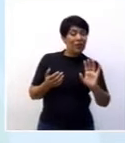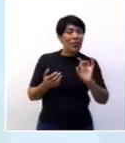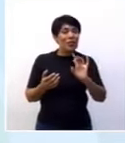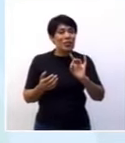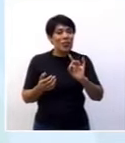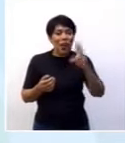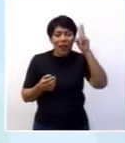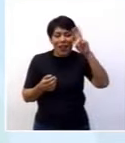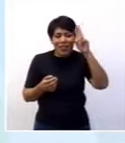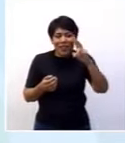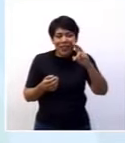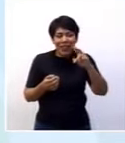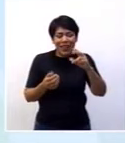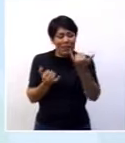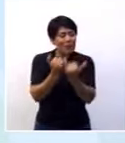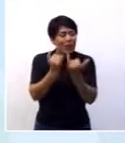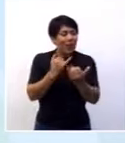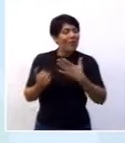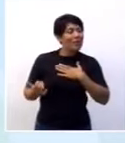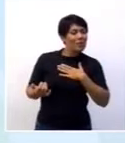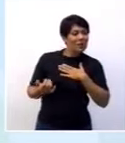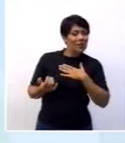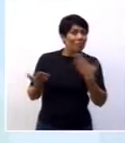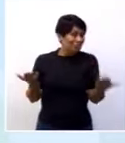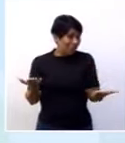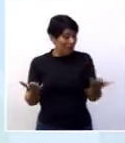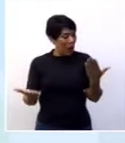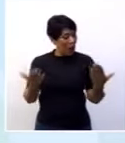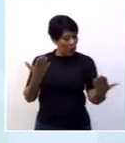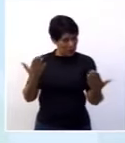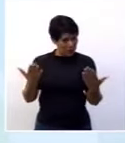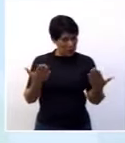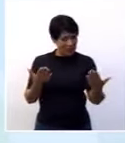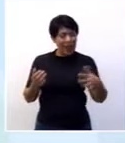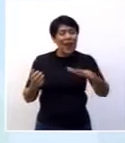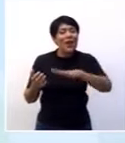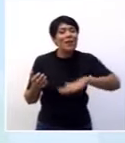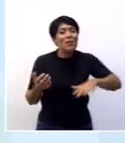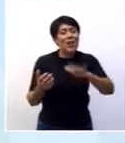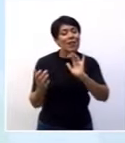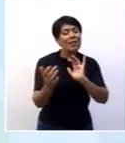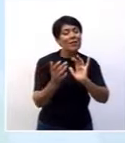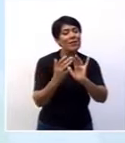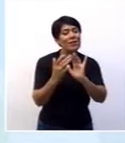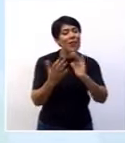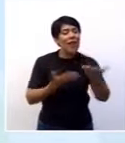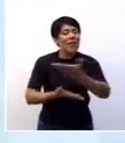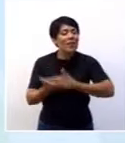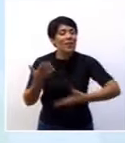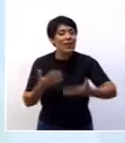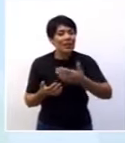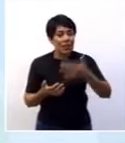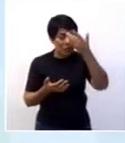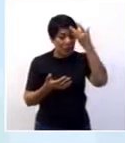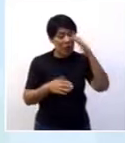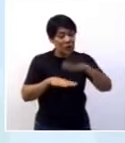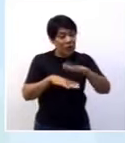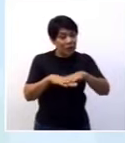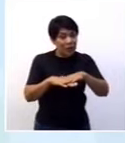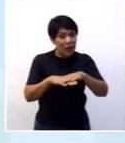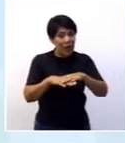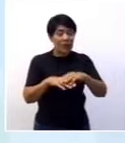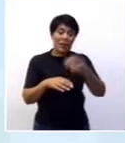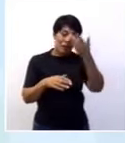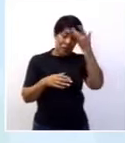de uma realidade? Tá certo? Então, qual é esse ambiente de interação entre autor e leitor? E por